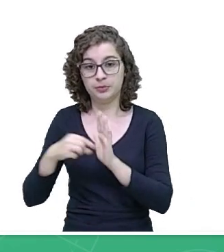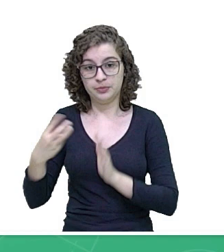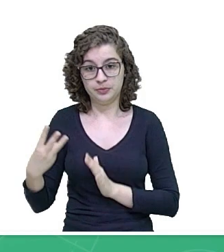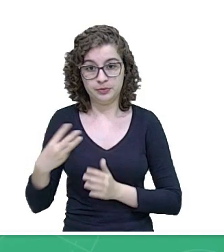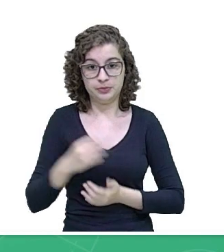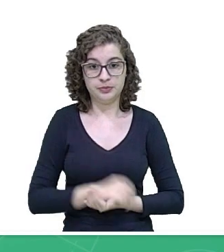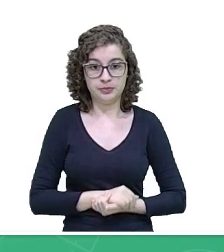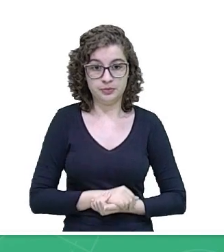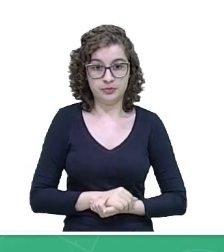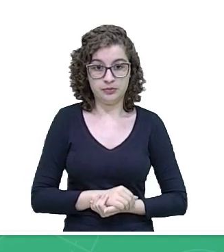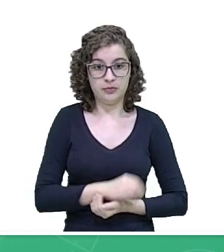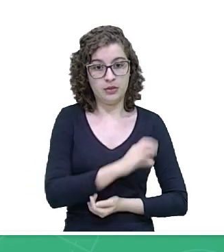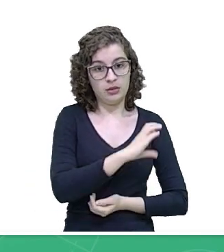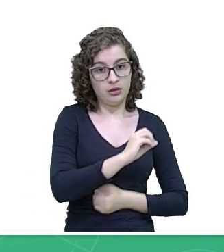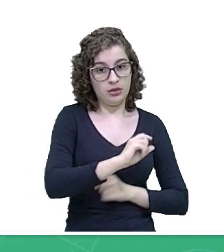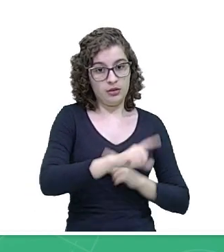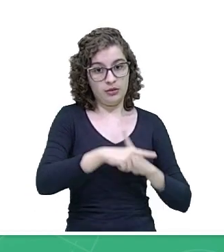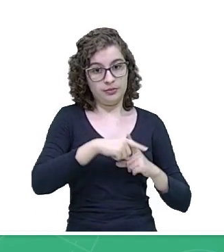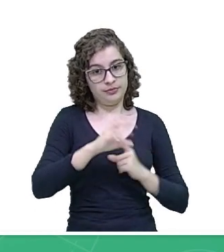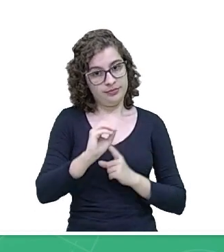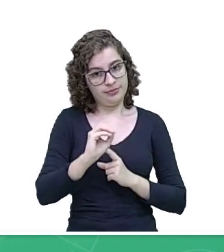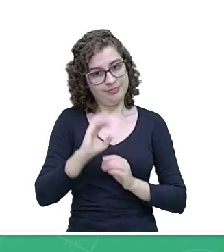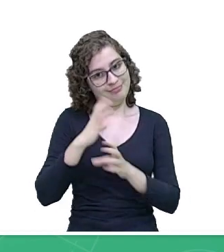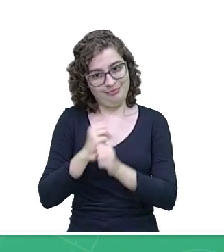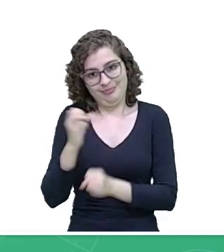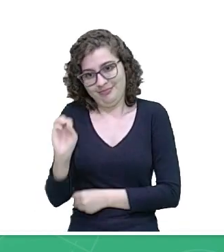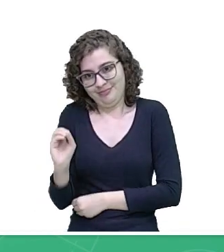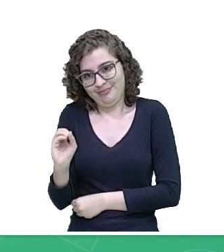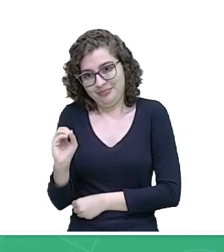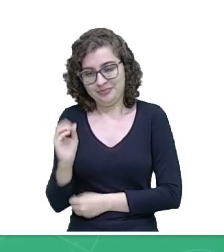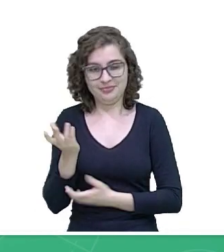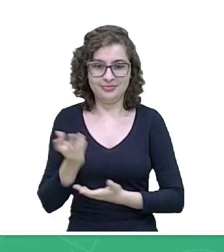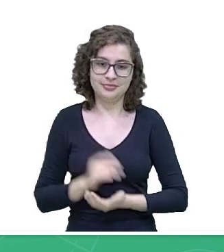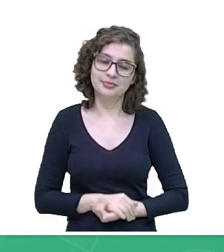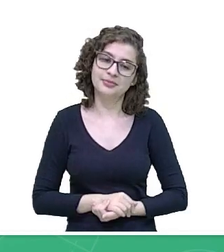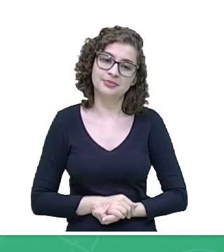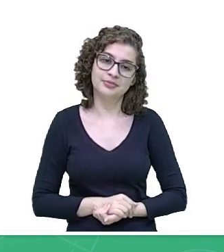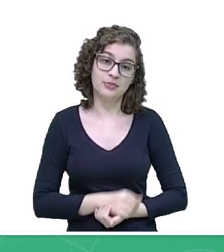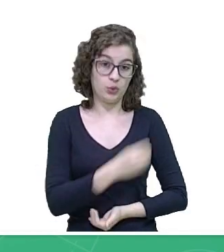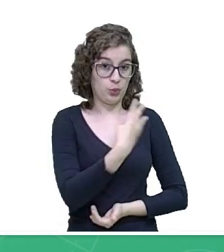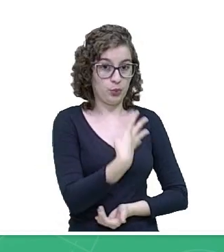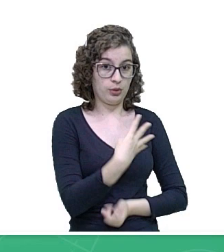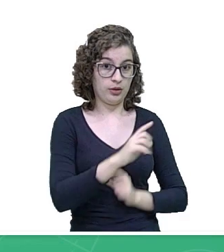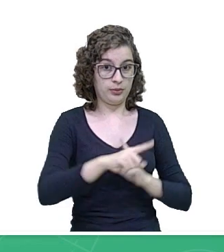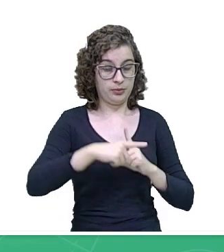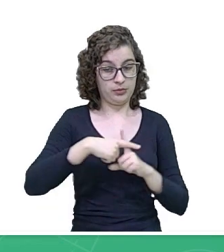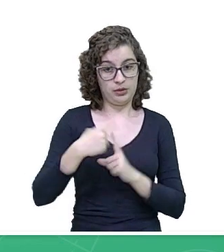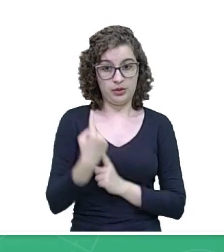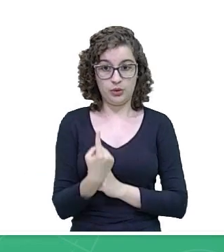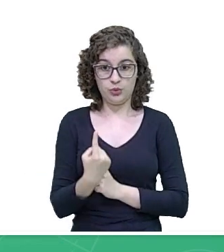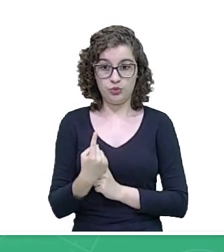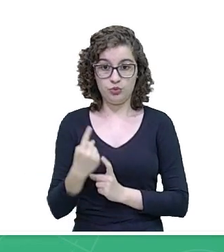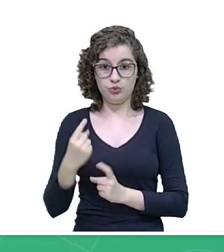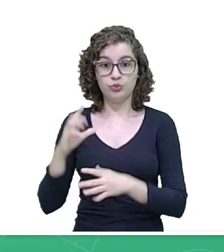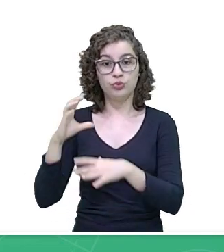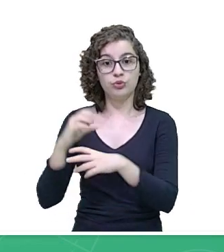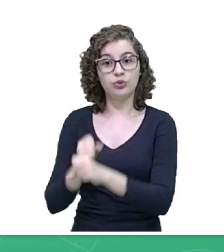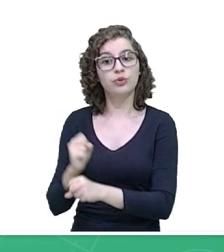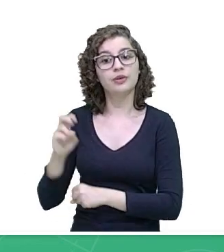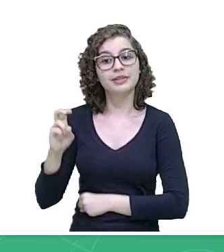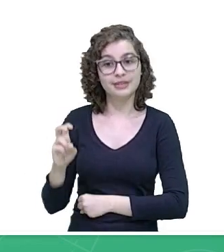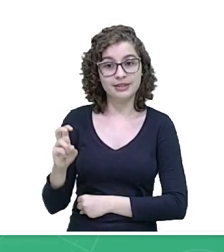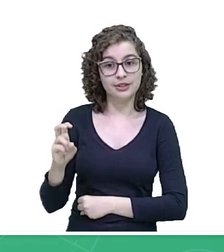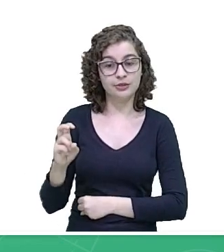Depois, 0, com esse outro 0, que vai dar 0, tá? E finalmente, 4 mais 1, que vai